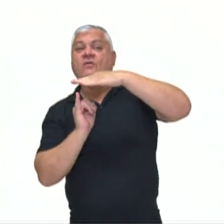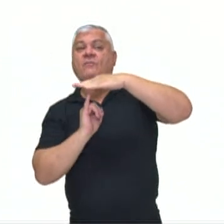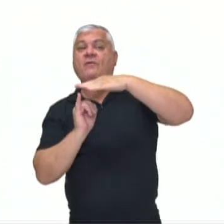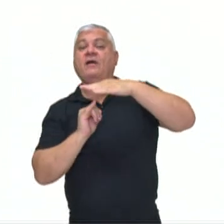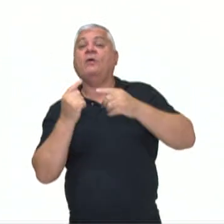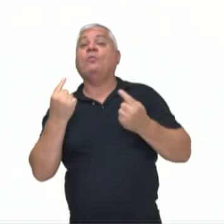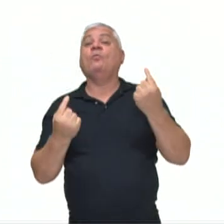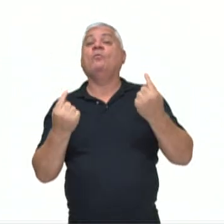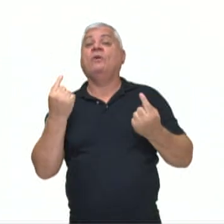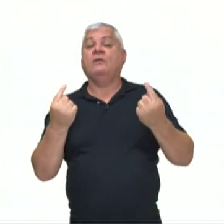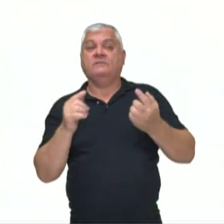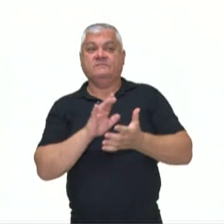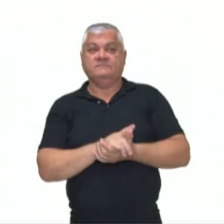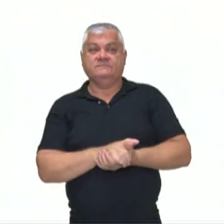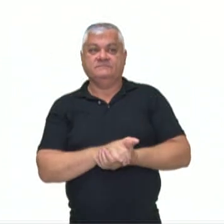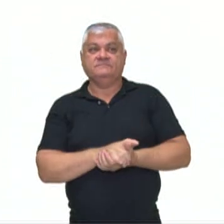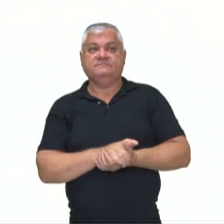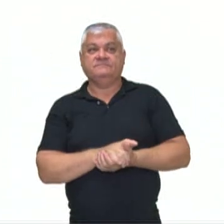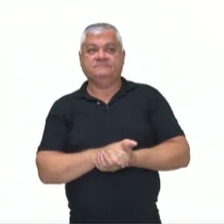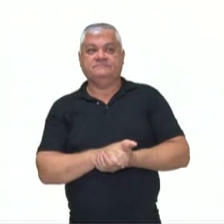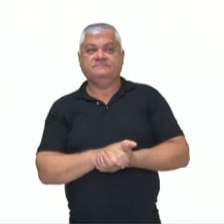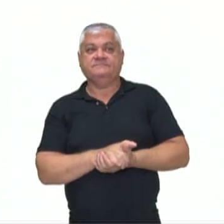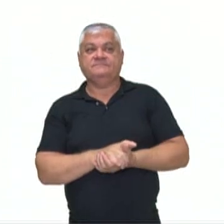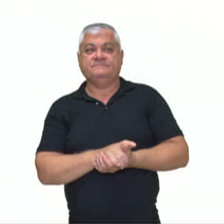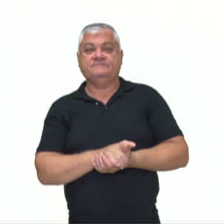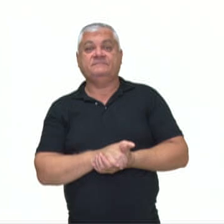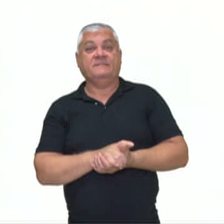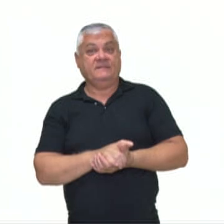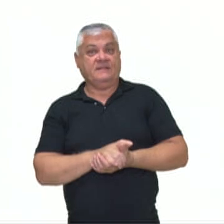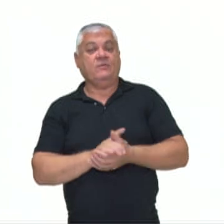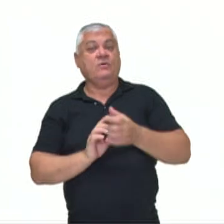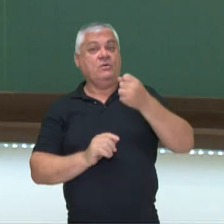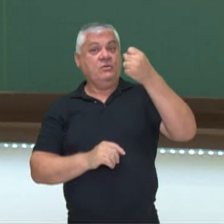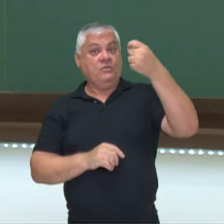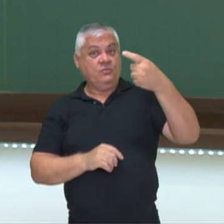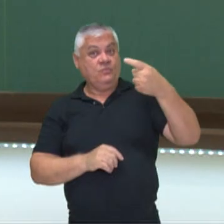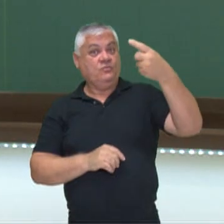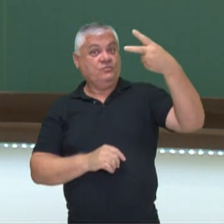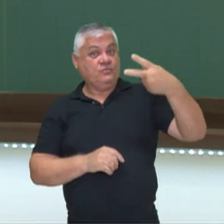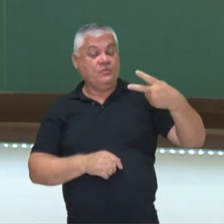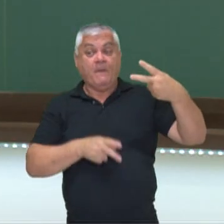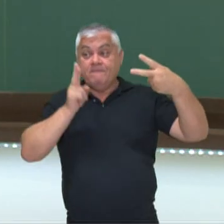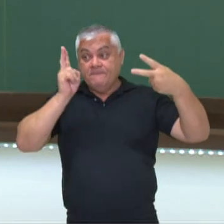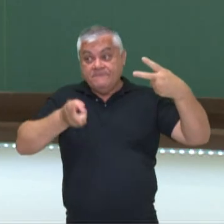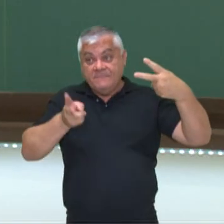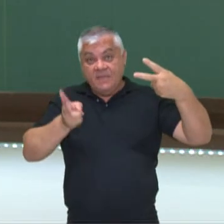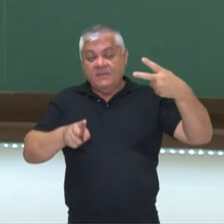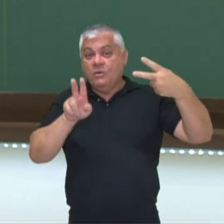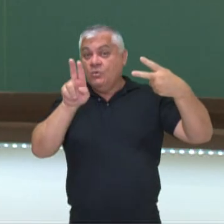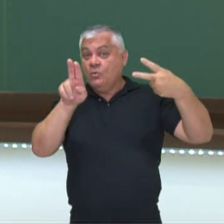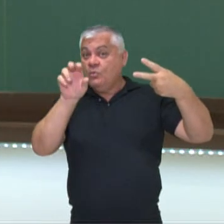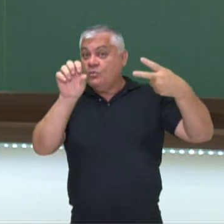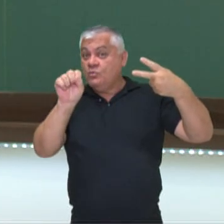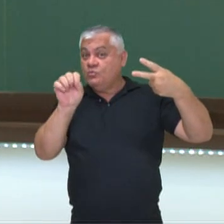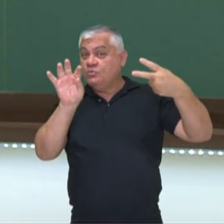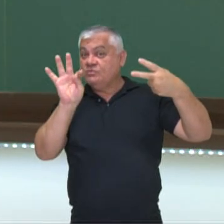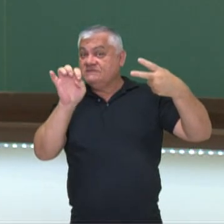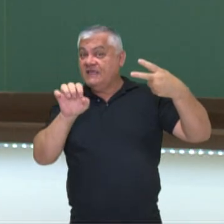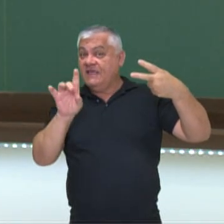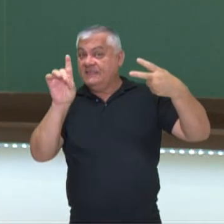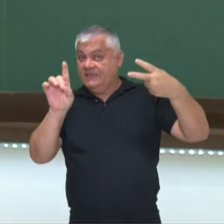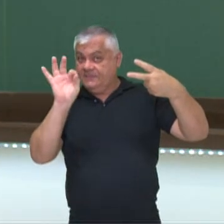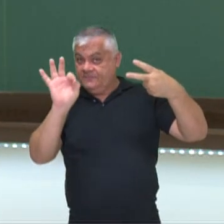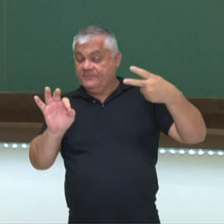B, formalidade. Reparem que a questão 1 e a questão 2 está falando do mesmo pronome, ustedes, só que um está